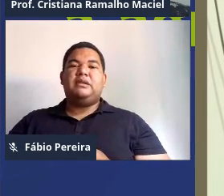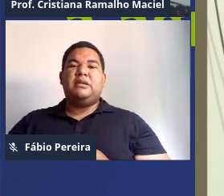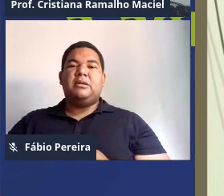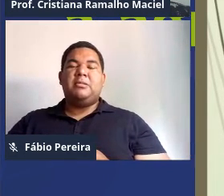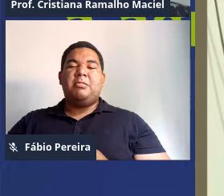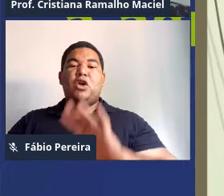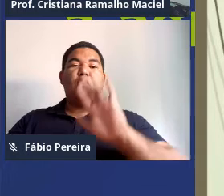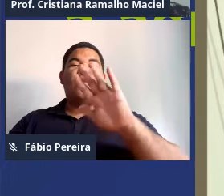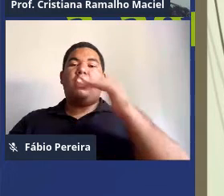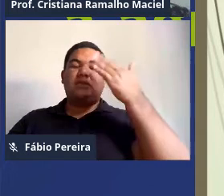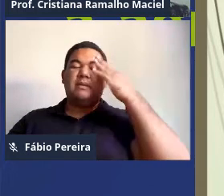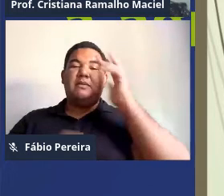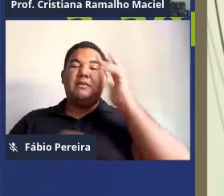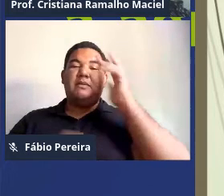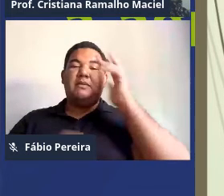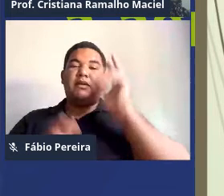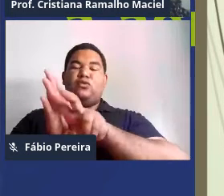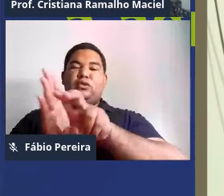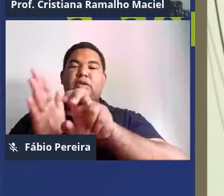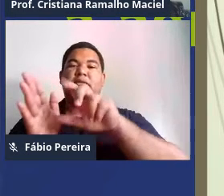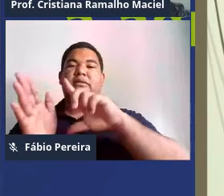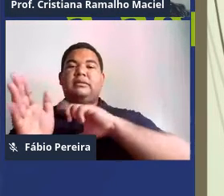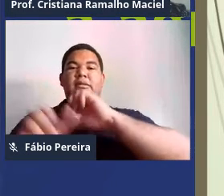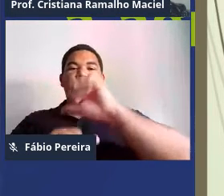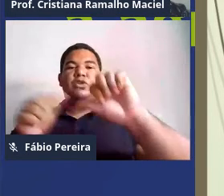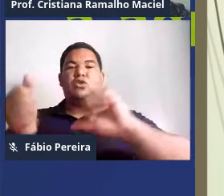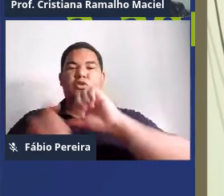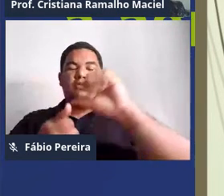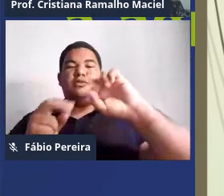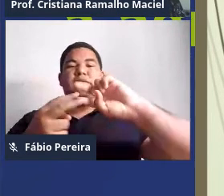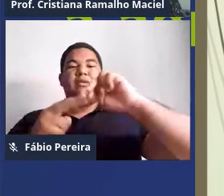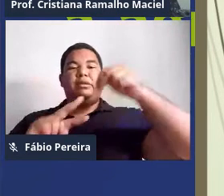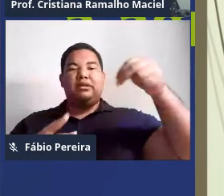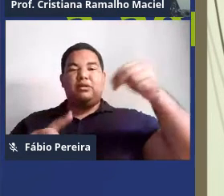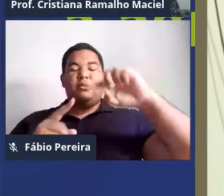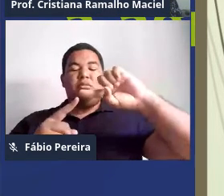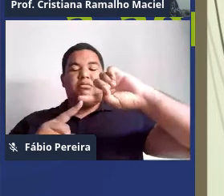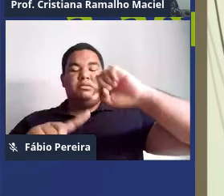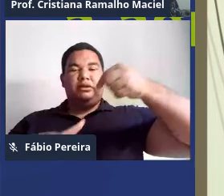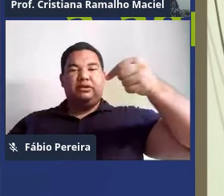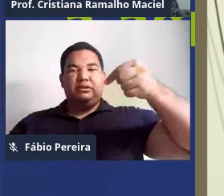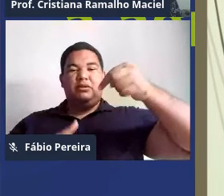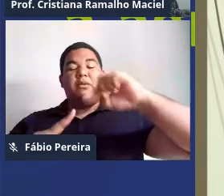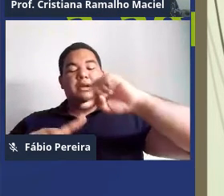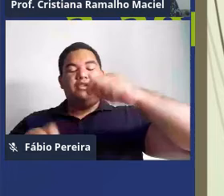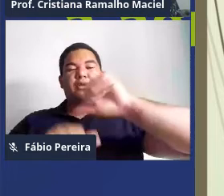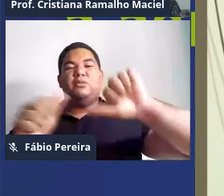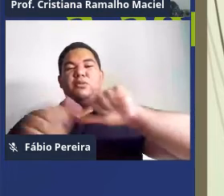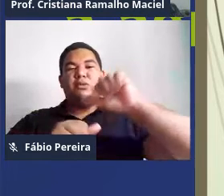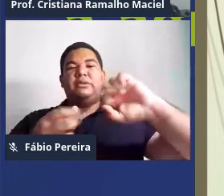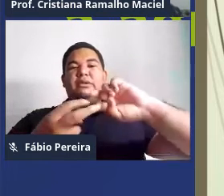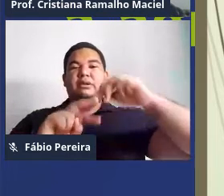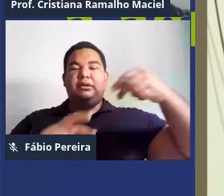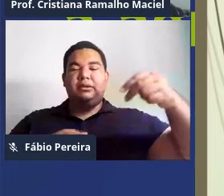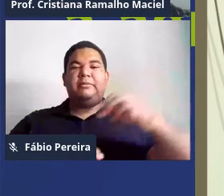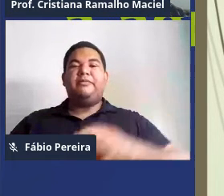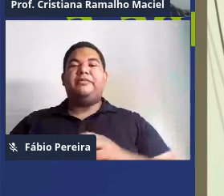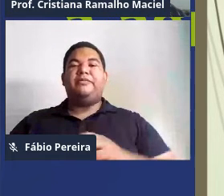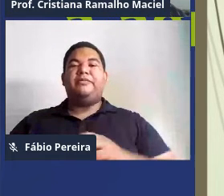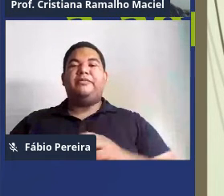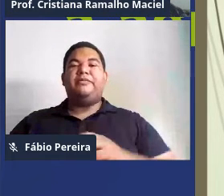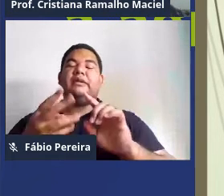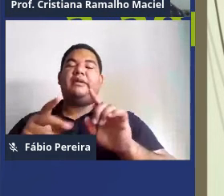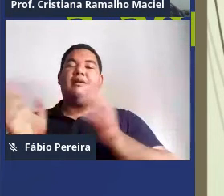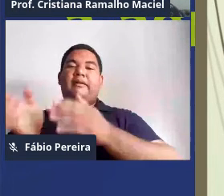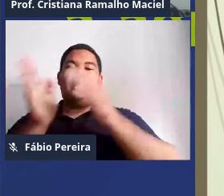vírus de transformar em um DNA, numa molécula estável, a preparação da química para transformar em